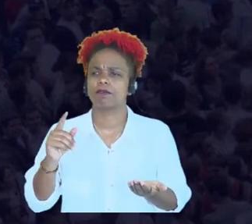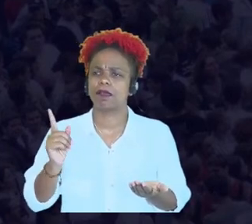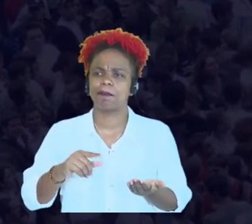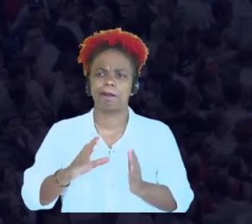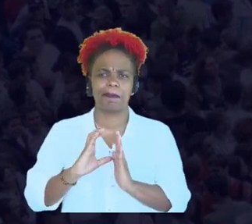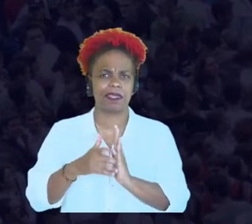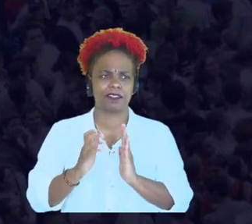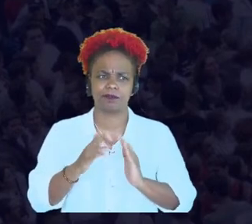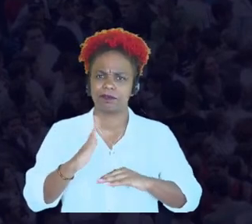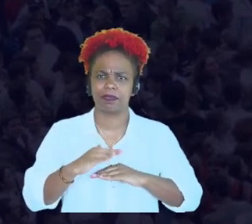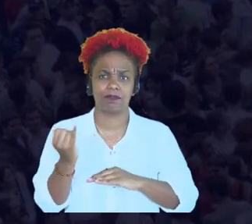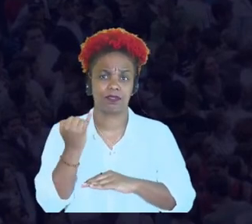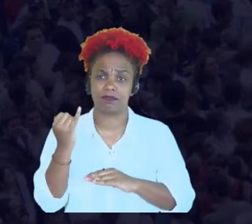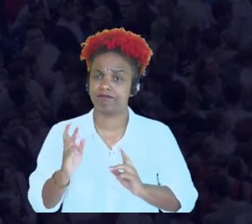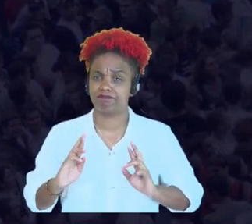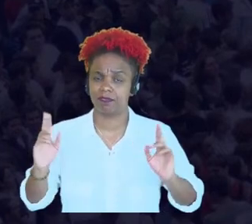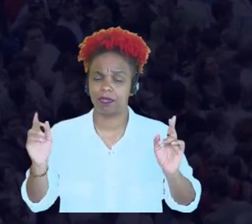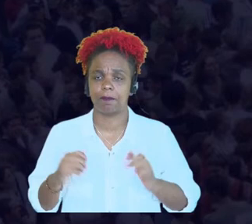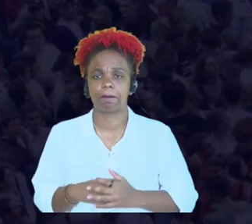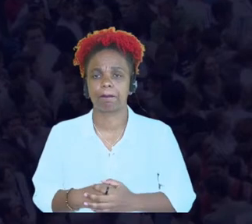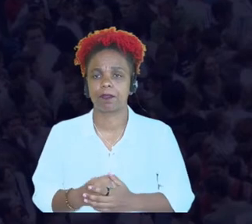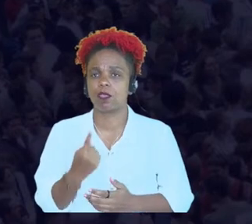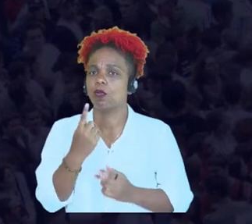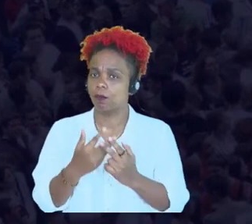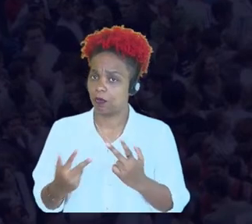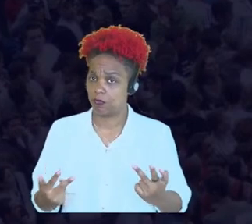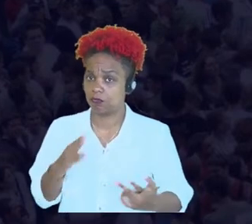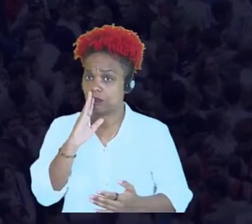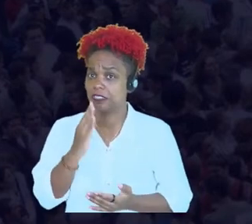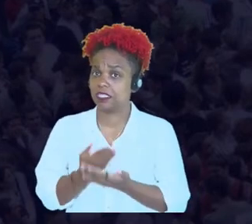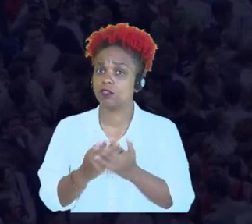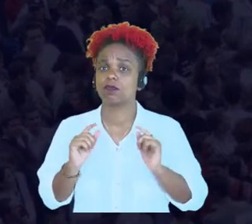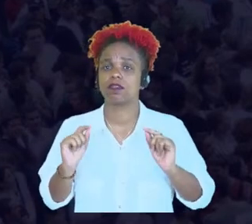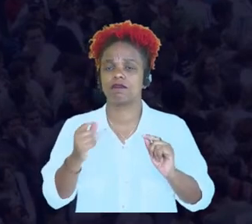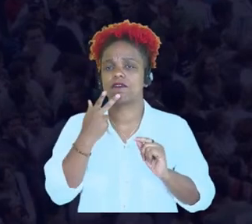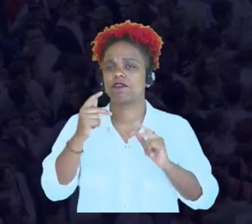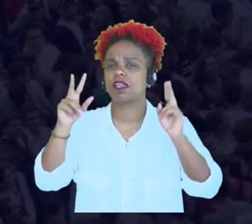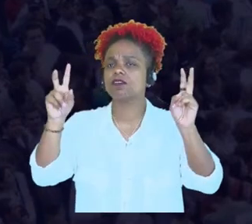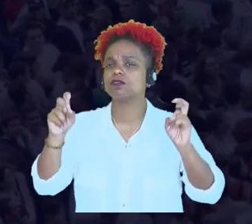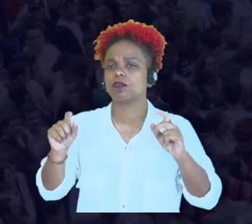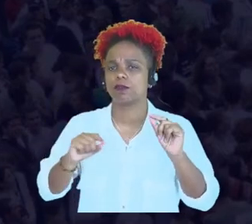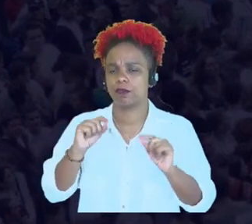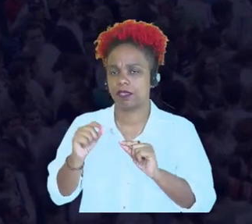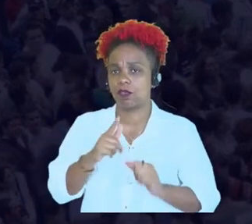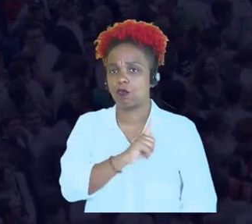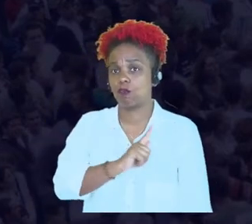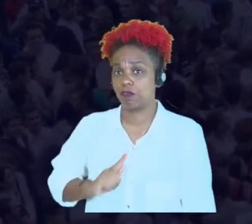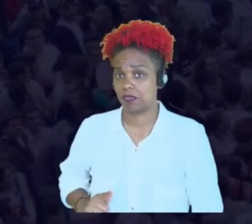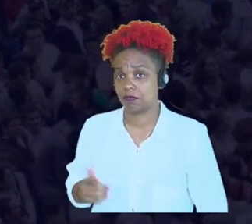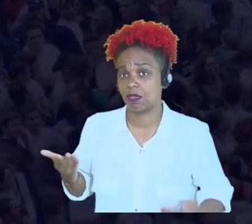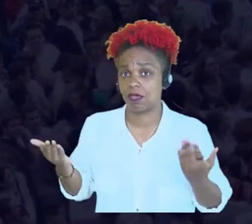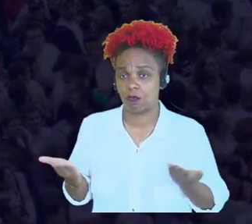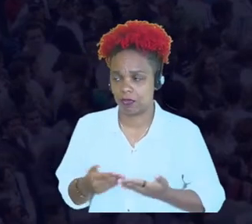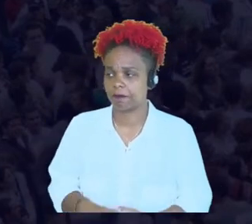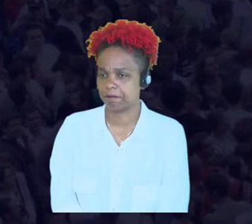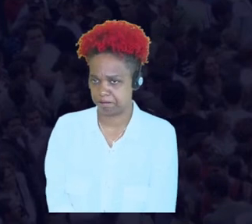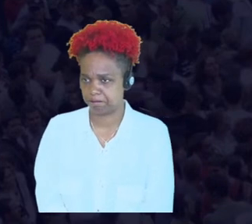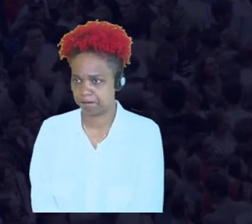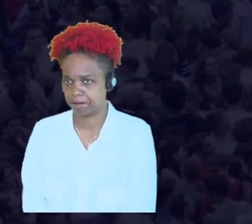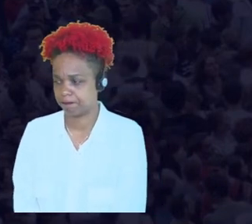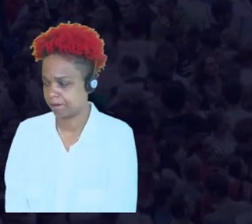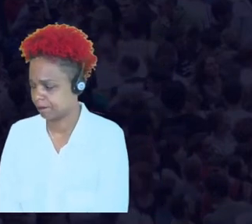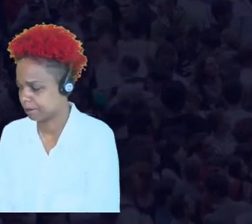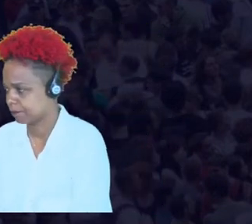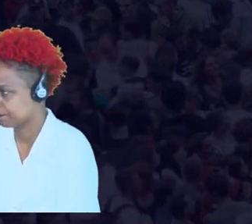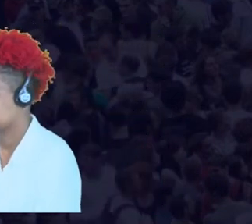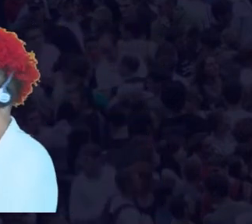tão relevante. Uma coisa que a gente tem certeza, e aí porque eu vou falar um pouquinho de accountability, de governabilidade agora, e de construção